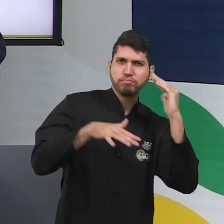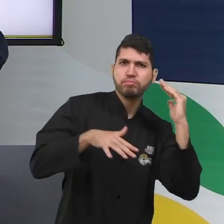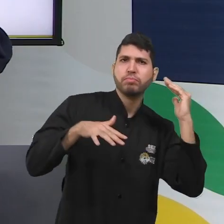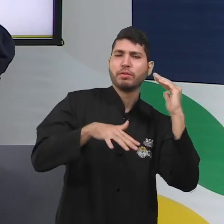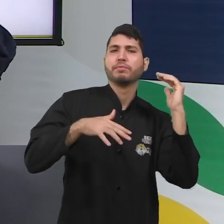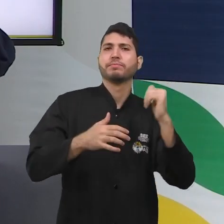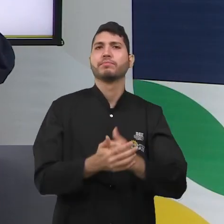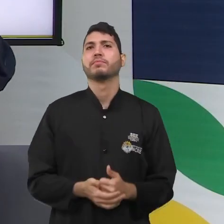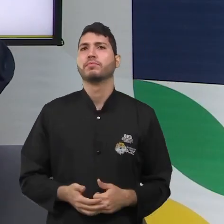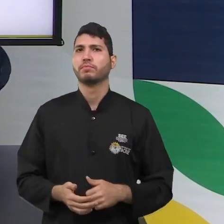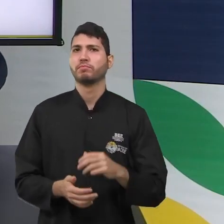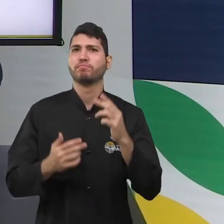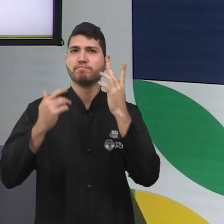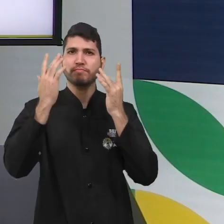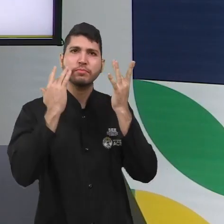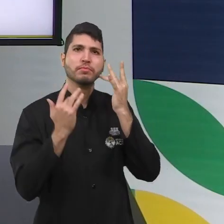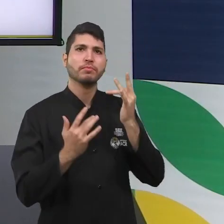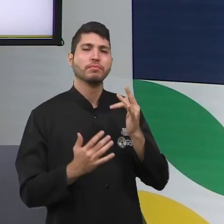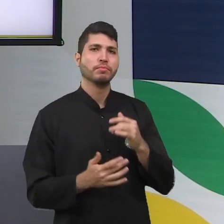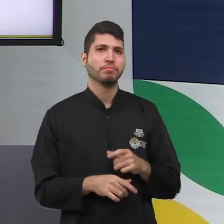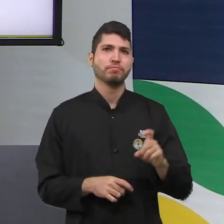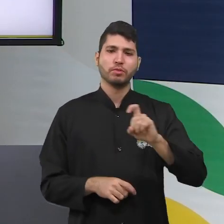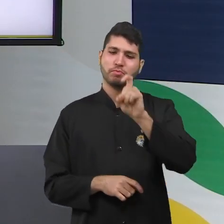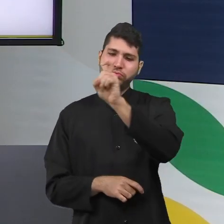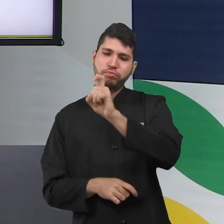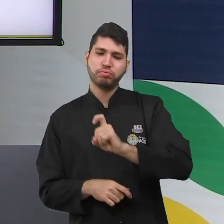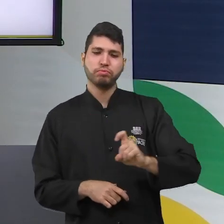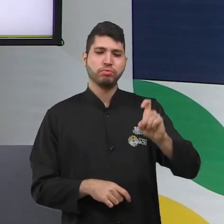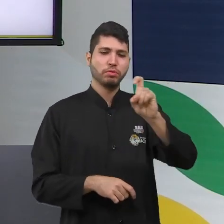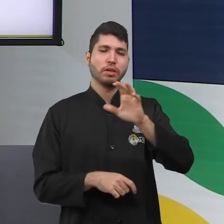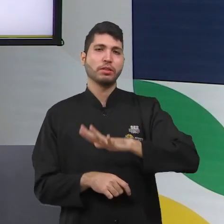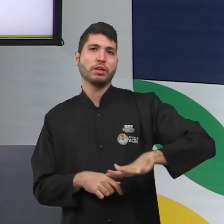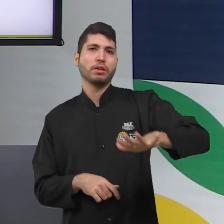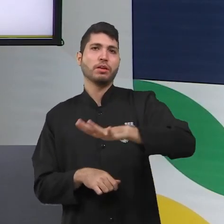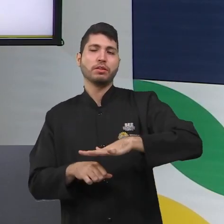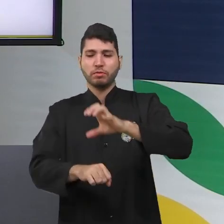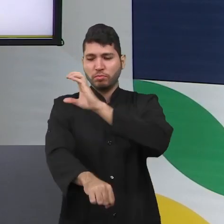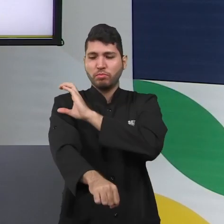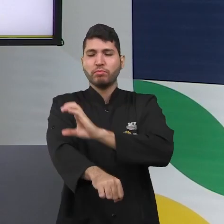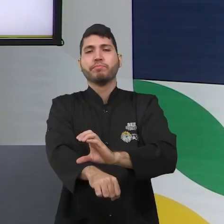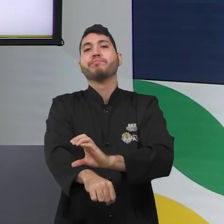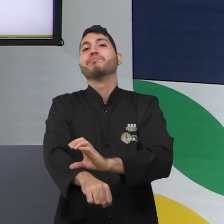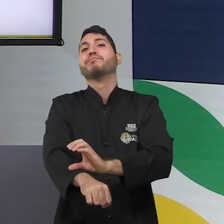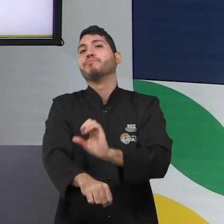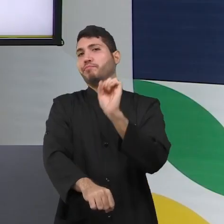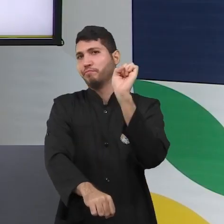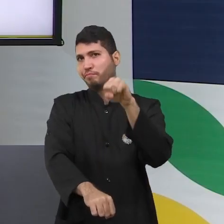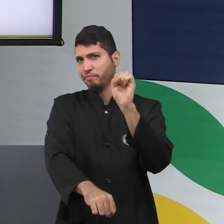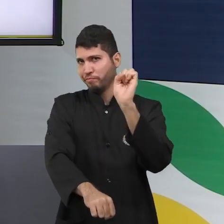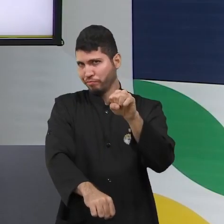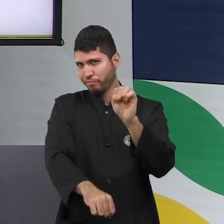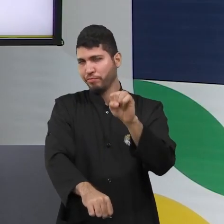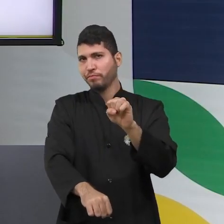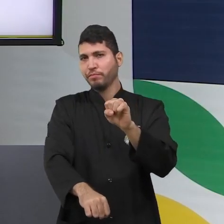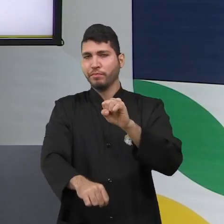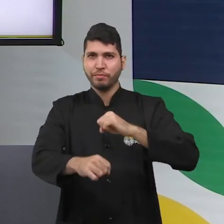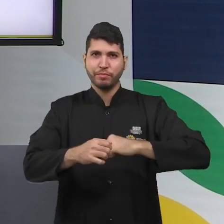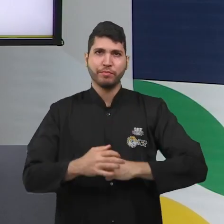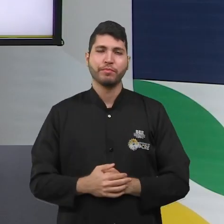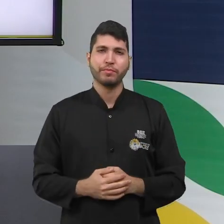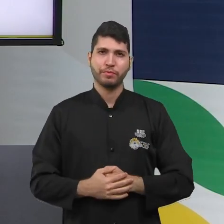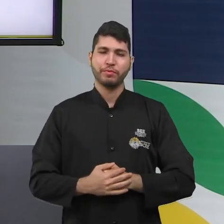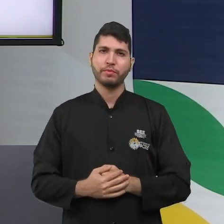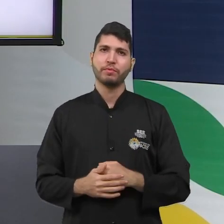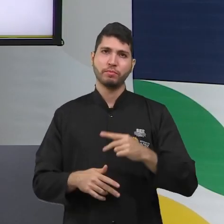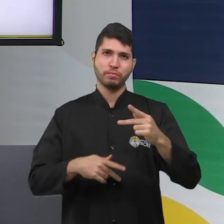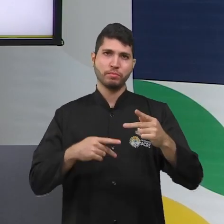o teatro, ele já é uma parte mais cultural, que é aquilo que a gente mencionou. Tem um aspecto ali esportivo? Temos os